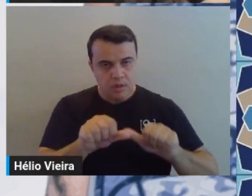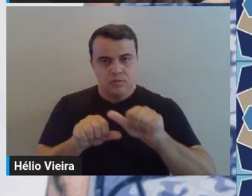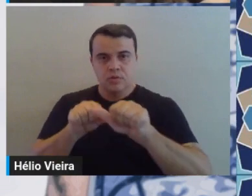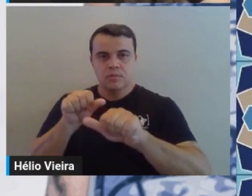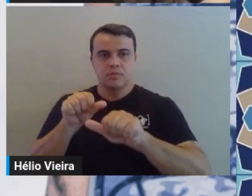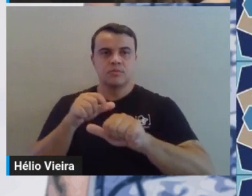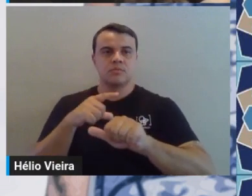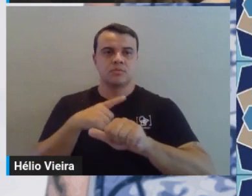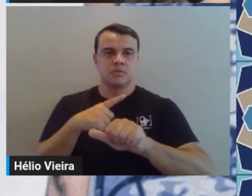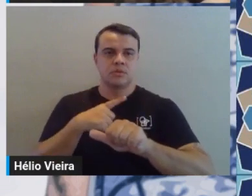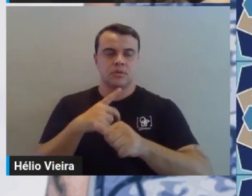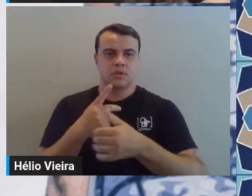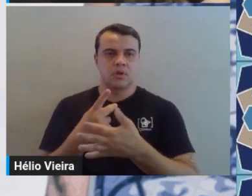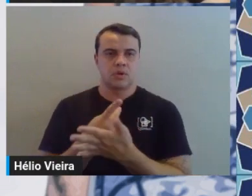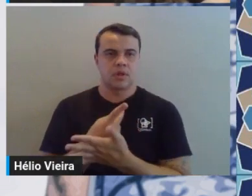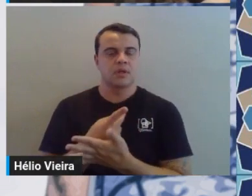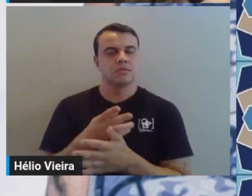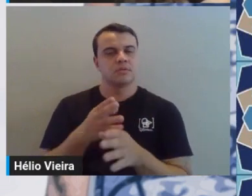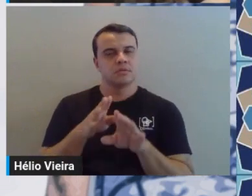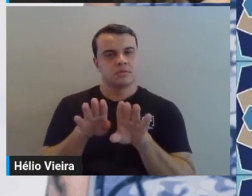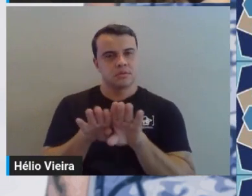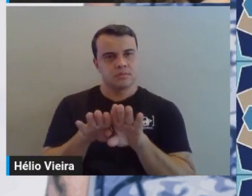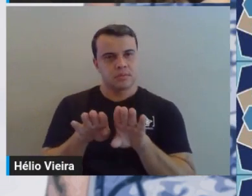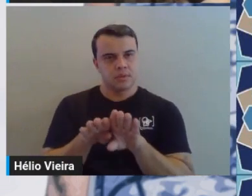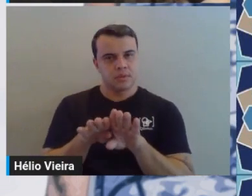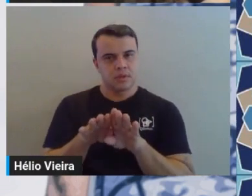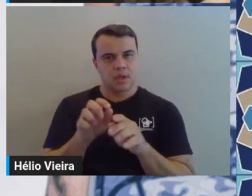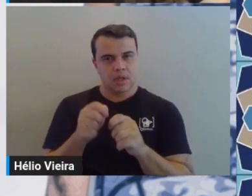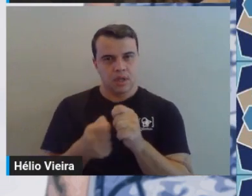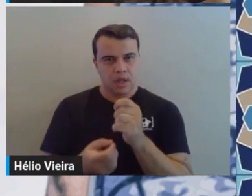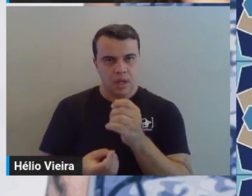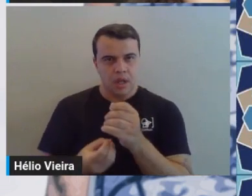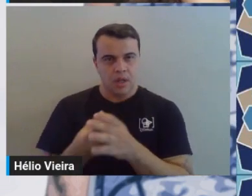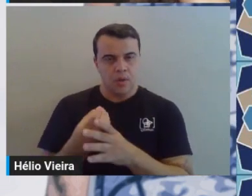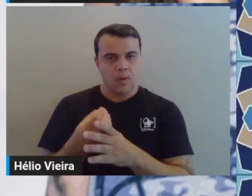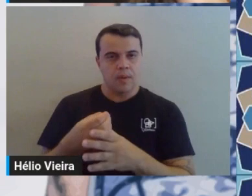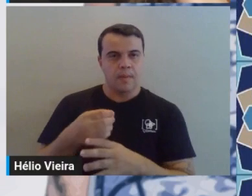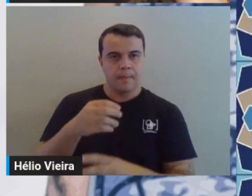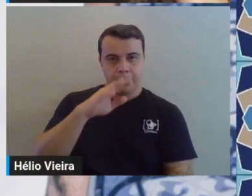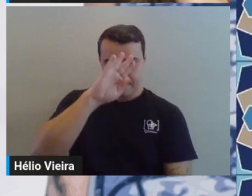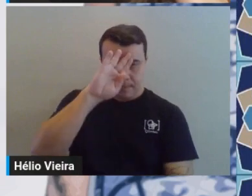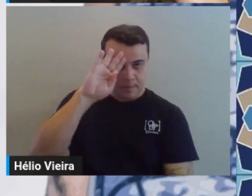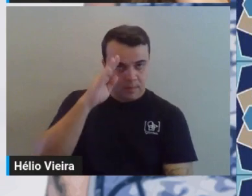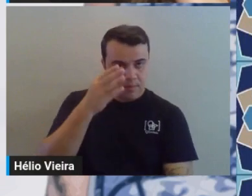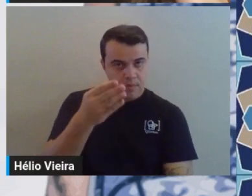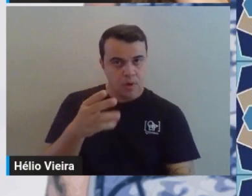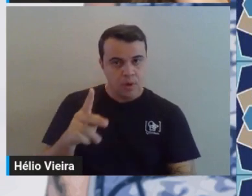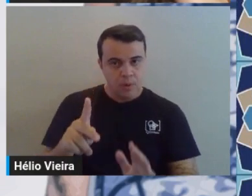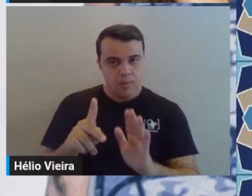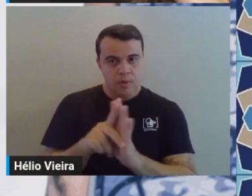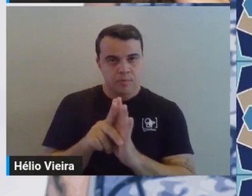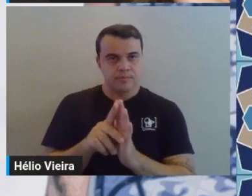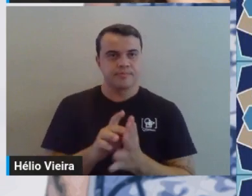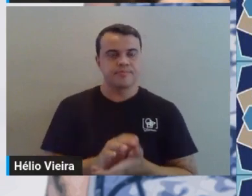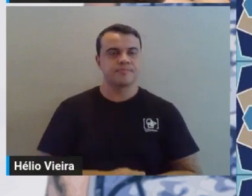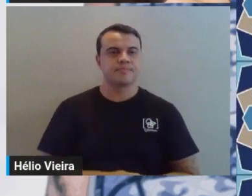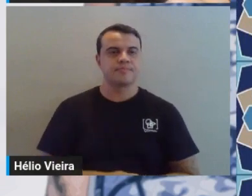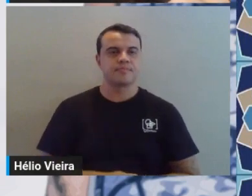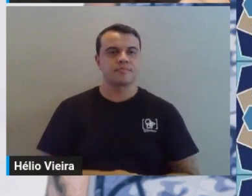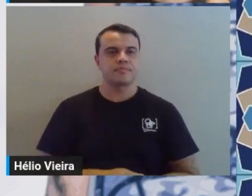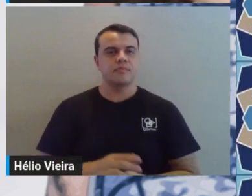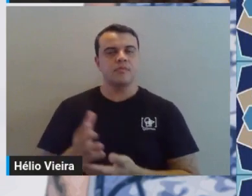e também ele é criado o Bolsa Pampulha, onde é destinado a